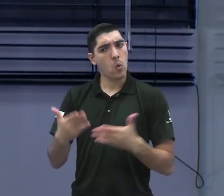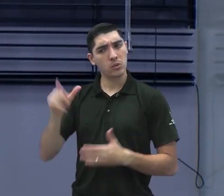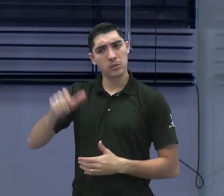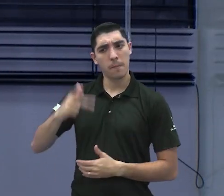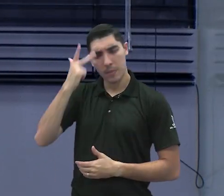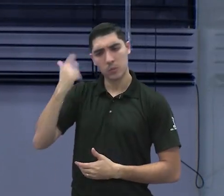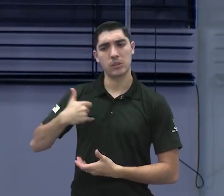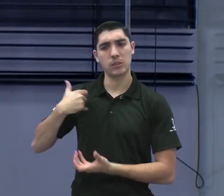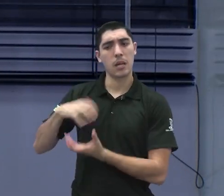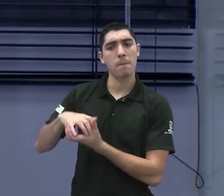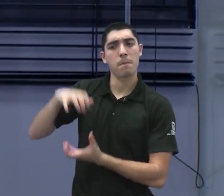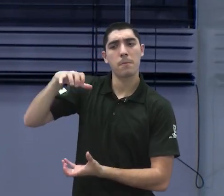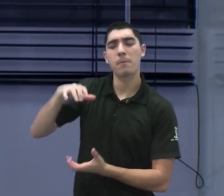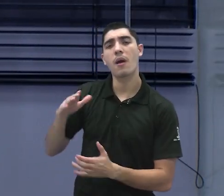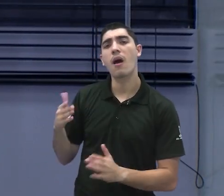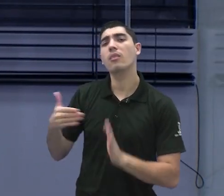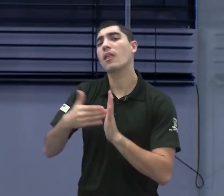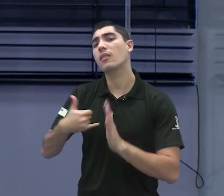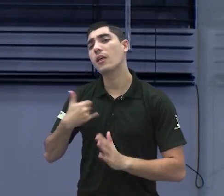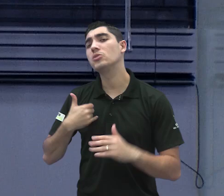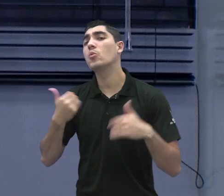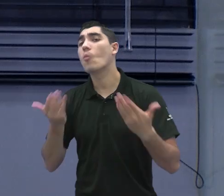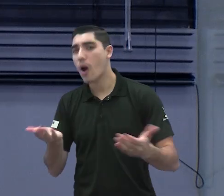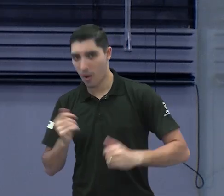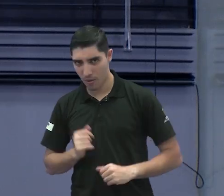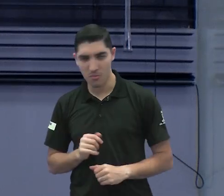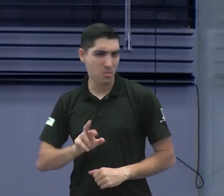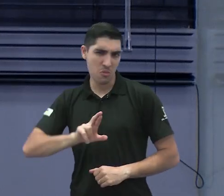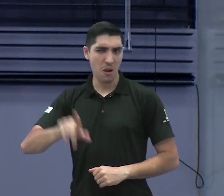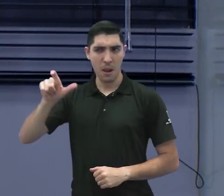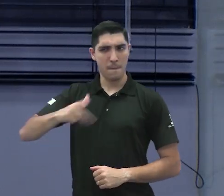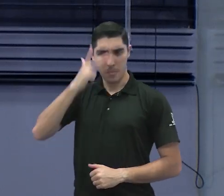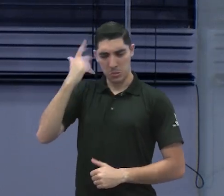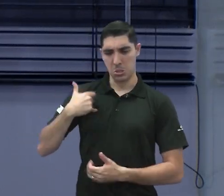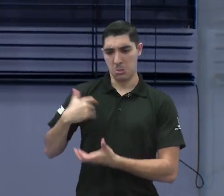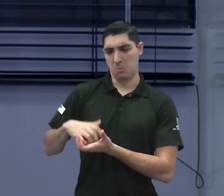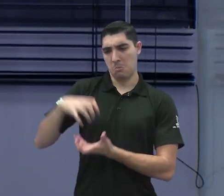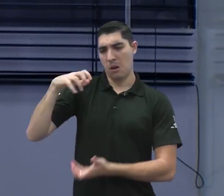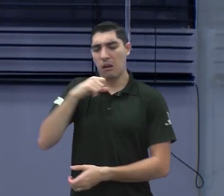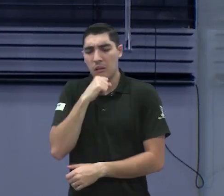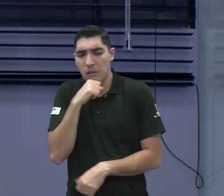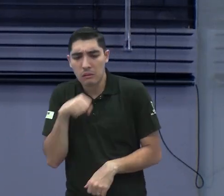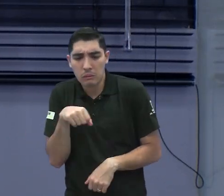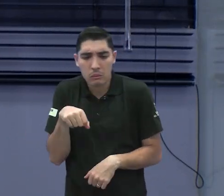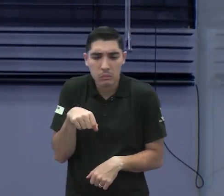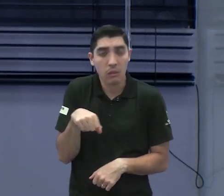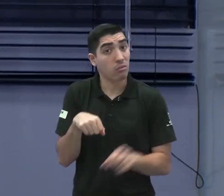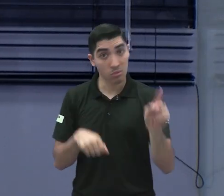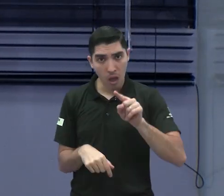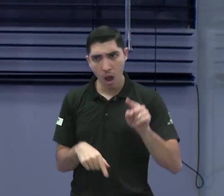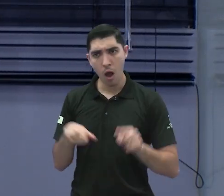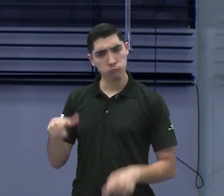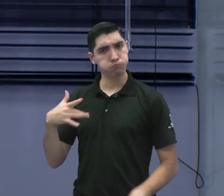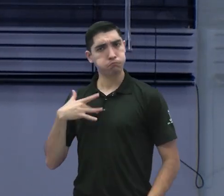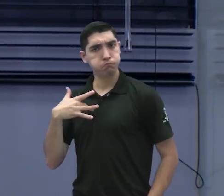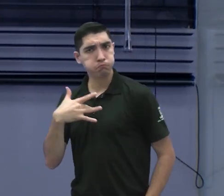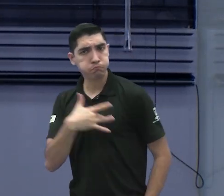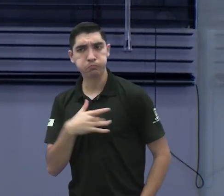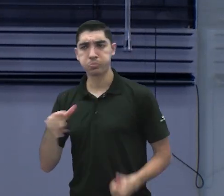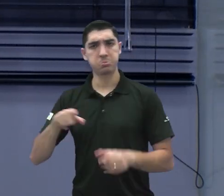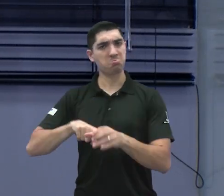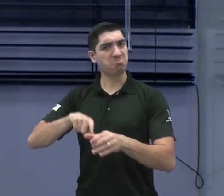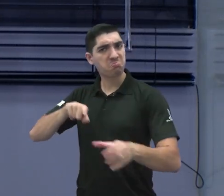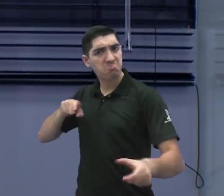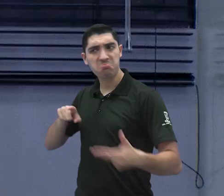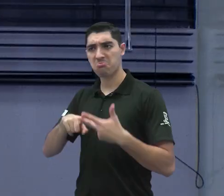você ser idoso, né? Qual idoso a gente está falando? Não é um idoso, muitas vezes, que é uma pessoa completamente dependente. Às vezes já é uma pessoa